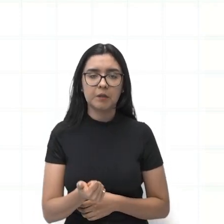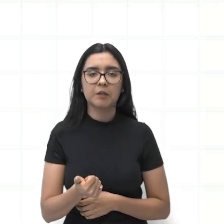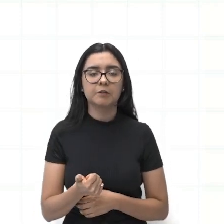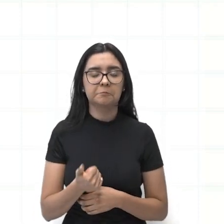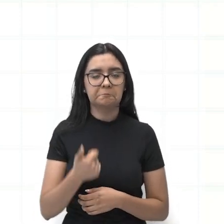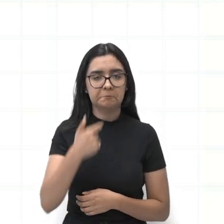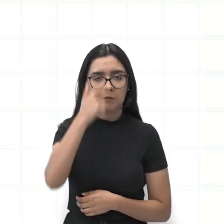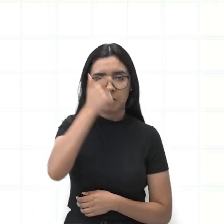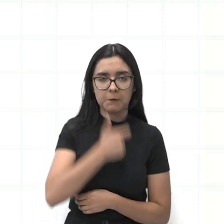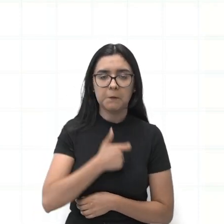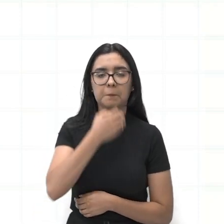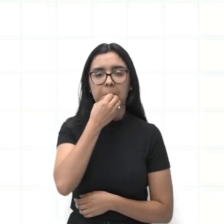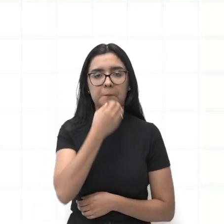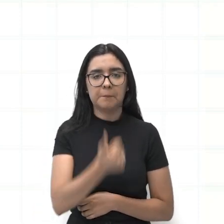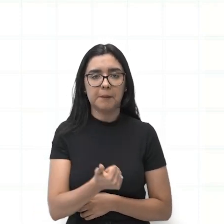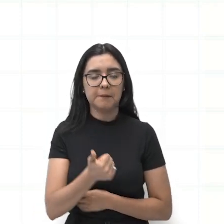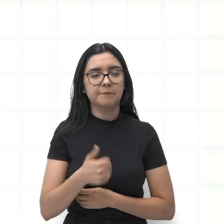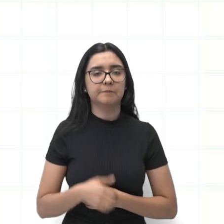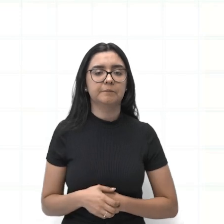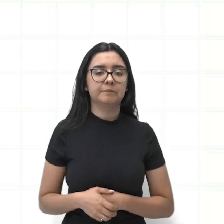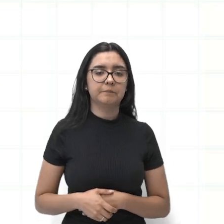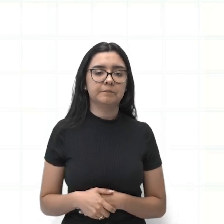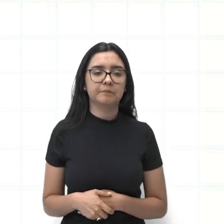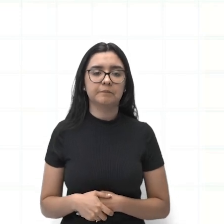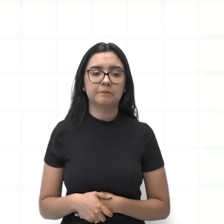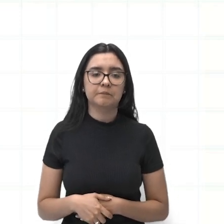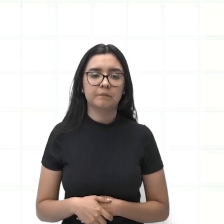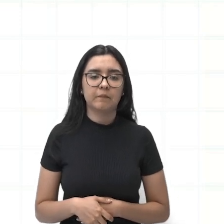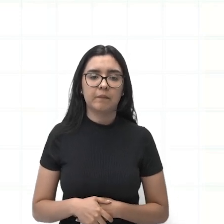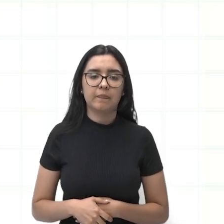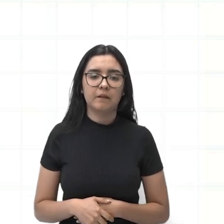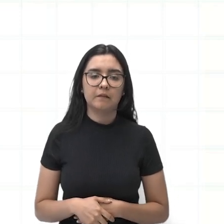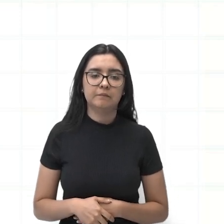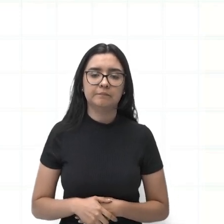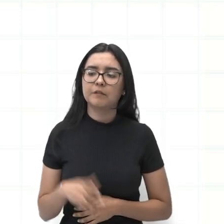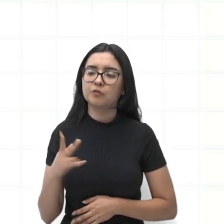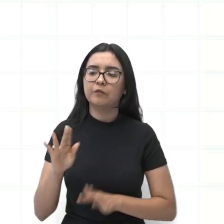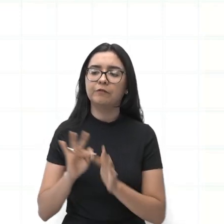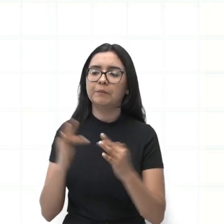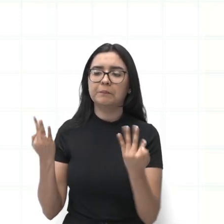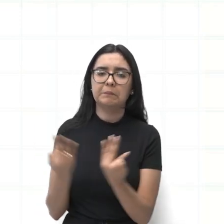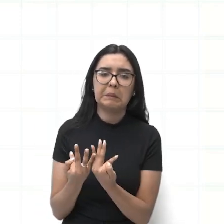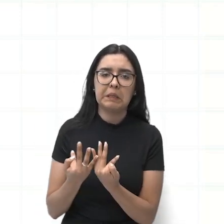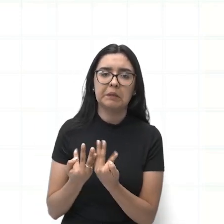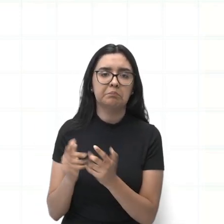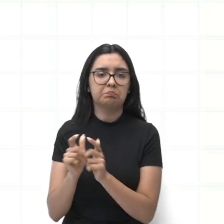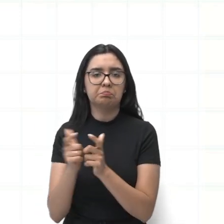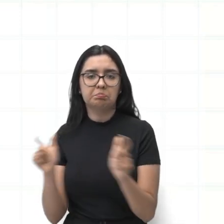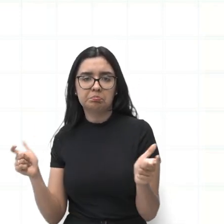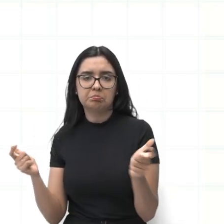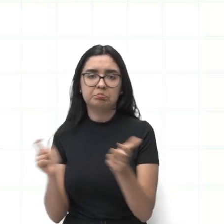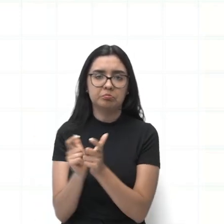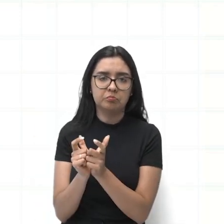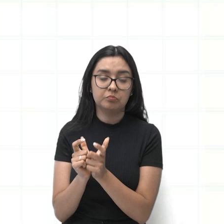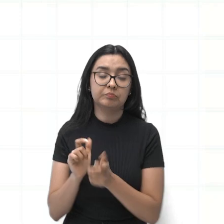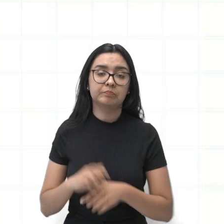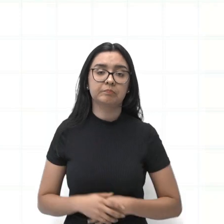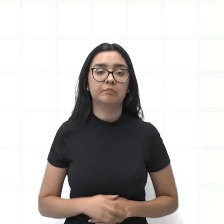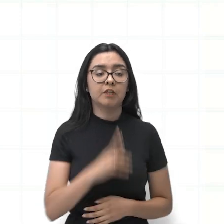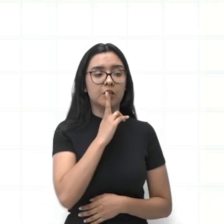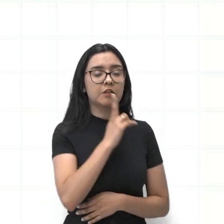estamos bem, né? Estou bem. By the way, a propósito, how big is your family? Qual o tamanho da sua